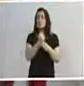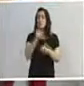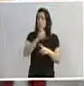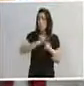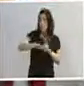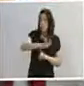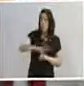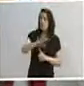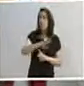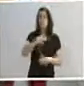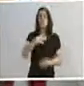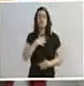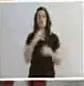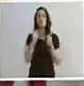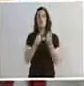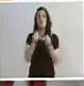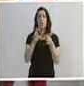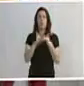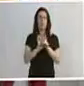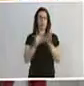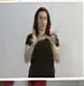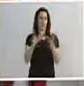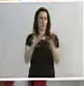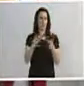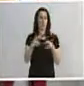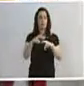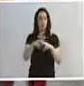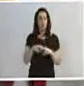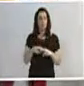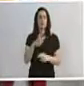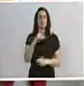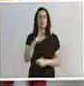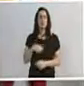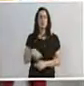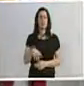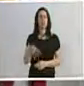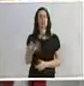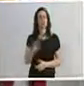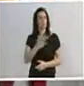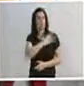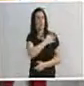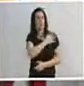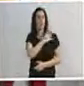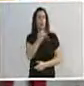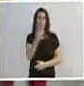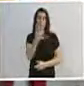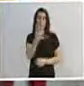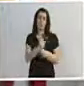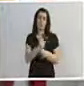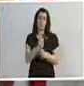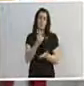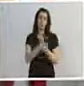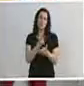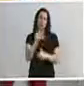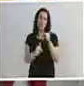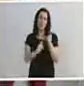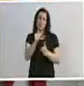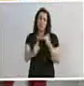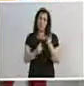que todos nós queremos. E é por isso que eu desejo ao prefeito Napoleão mais 4 anos em favor da nossa cidade, trabalhando, lutando para realizar tudo aquilo que a